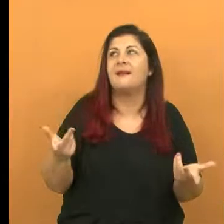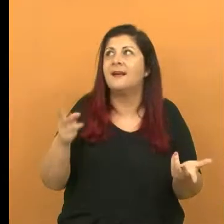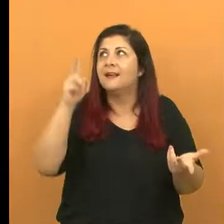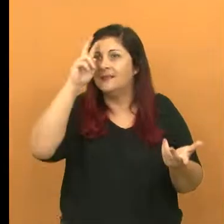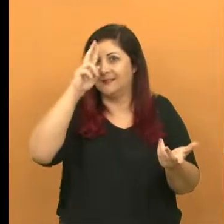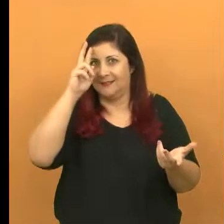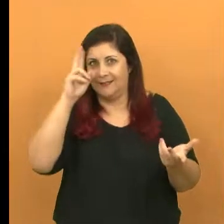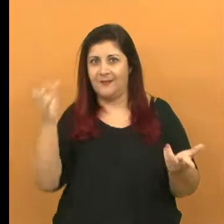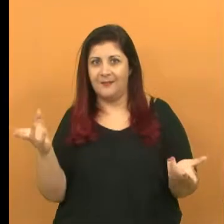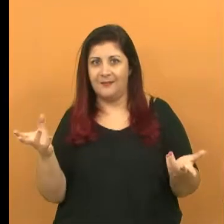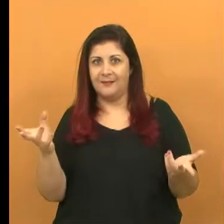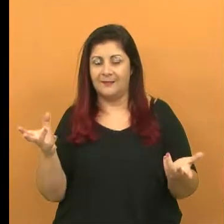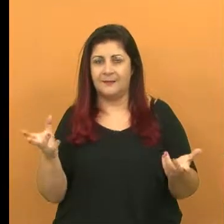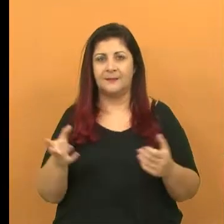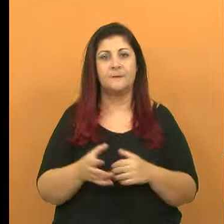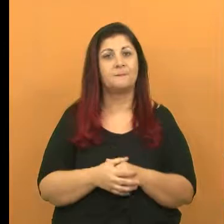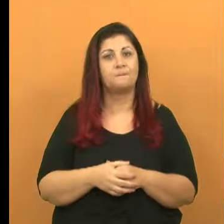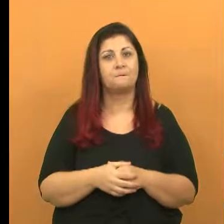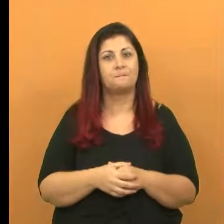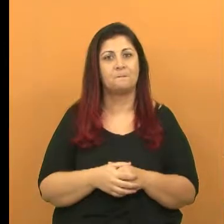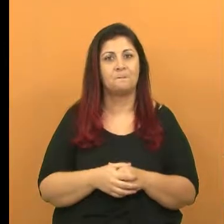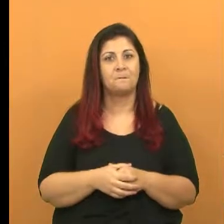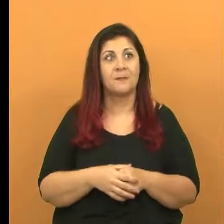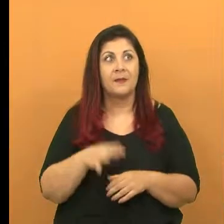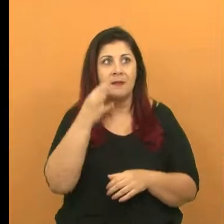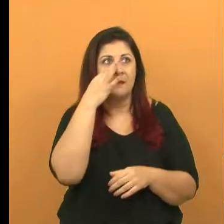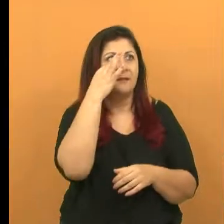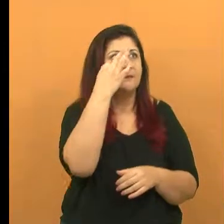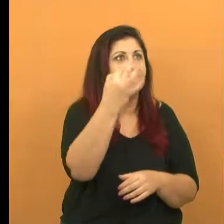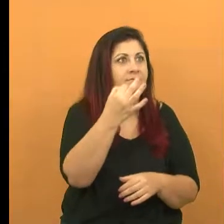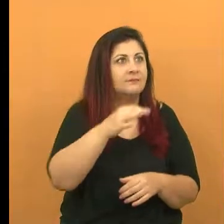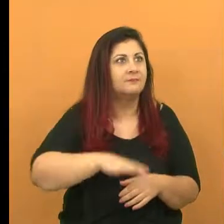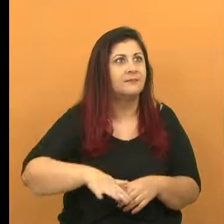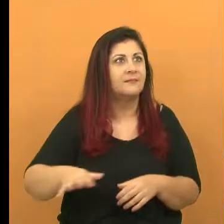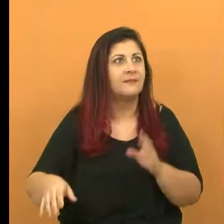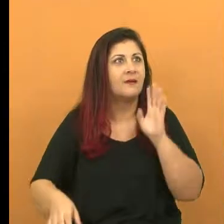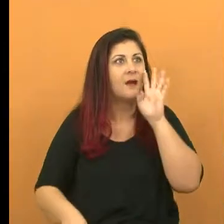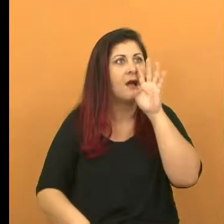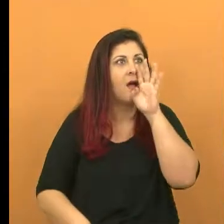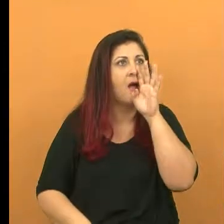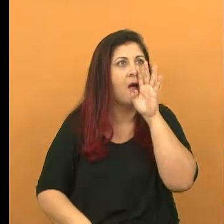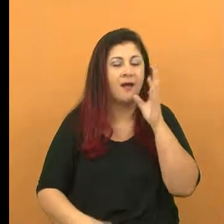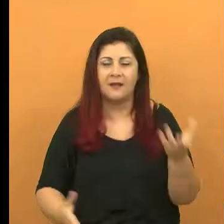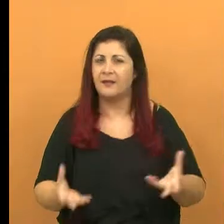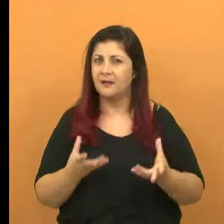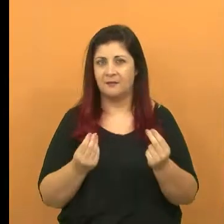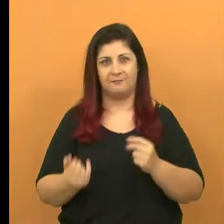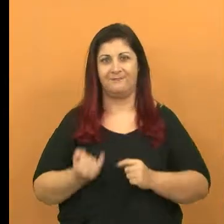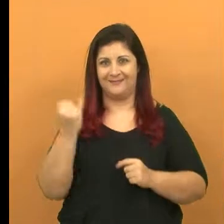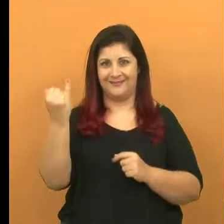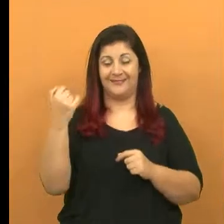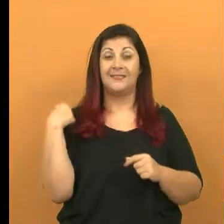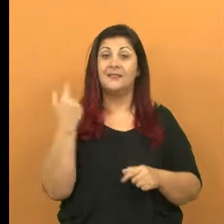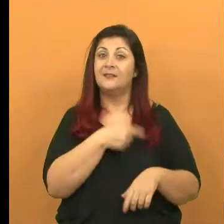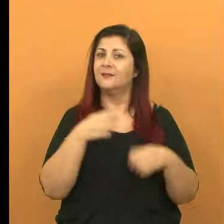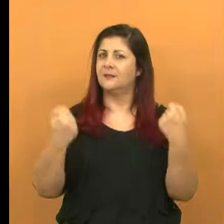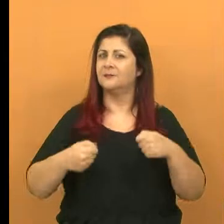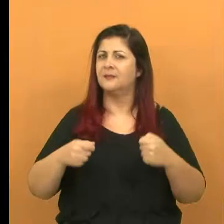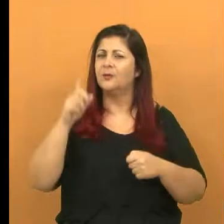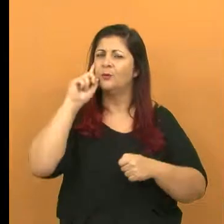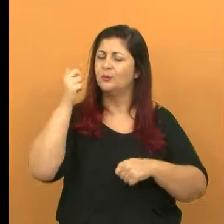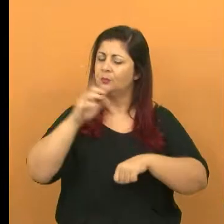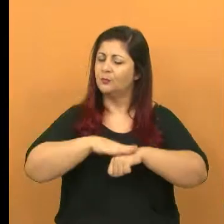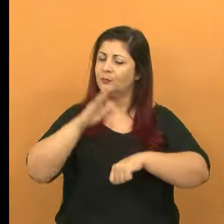história, pegar a atenção dessas crianças, eu acho que é muito salutar isso. E nós estamos precisando cada dia